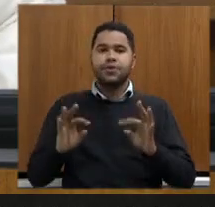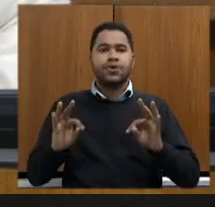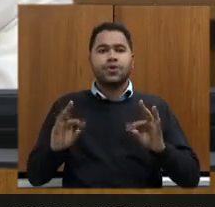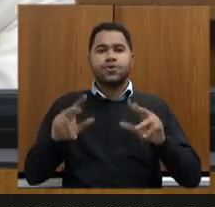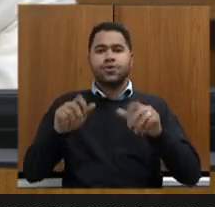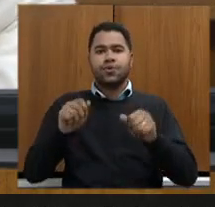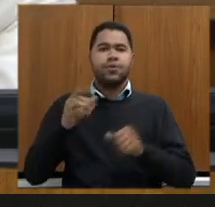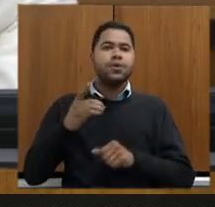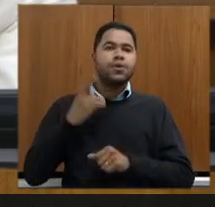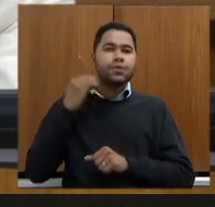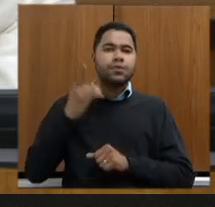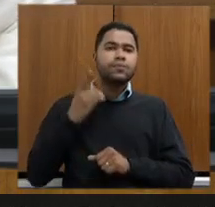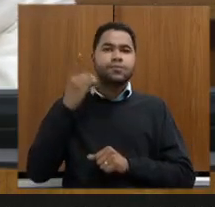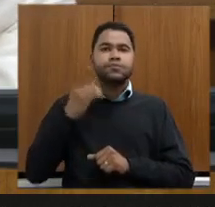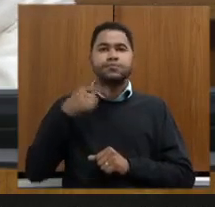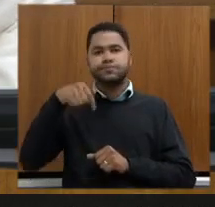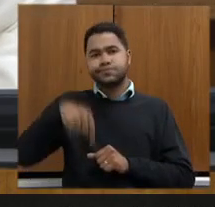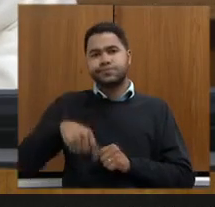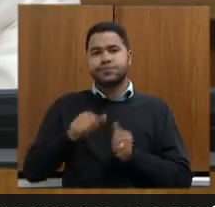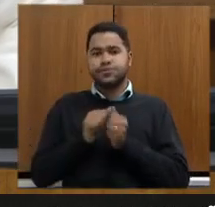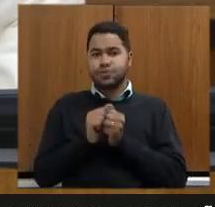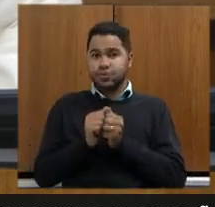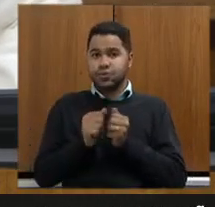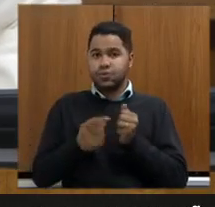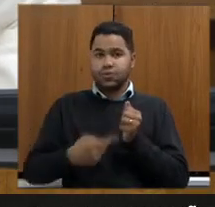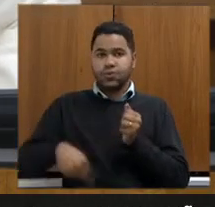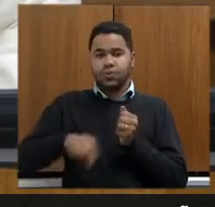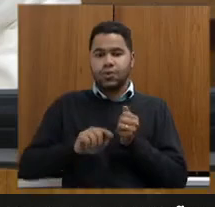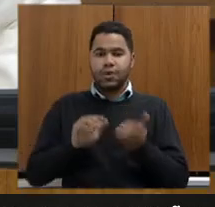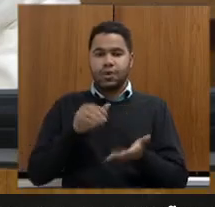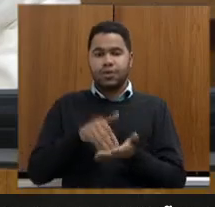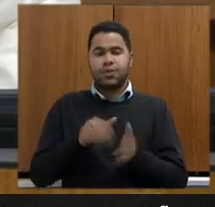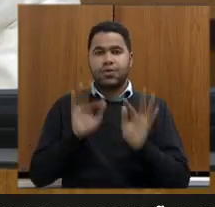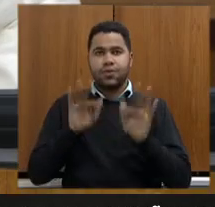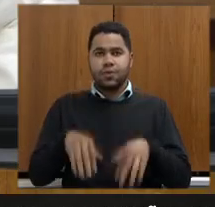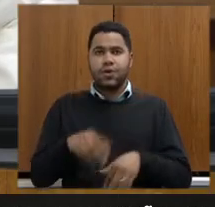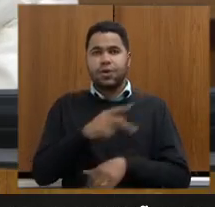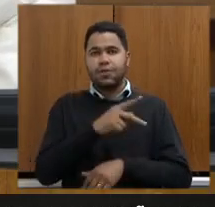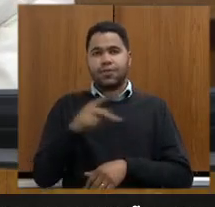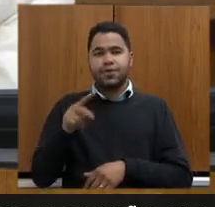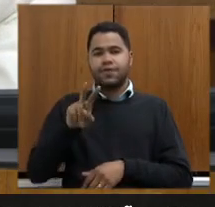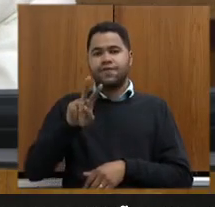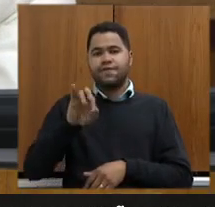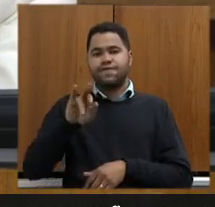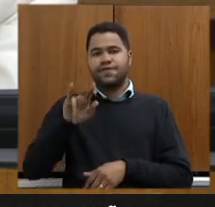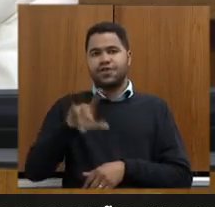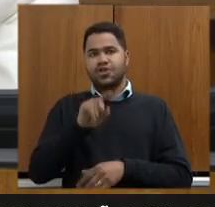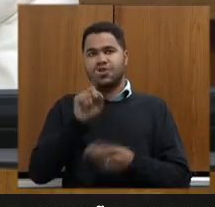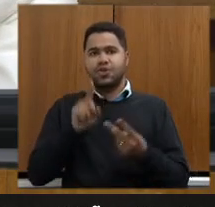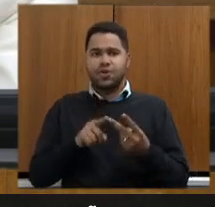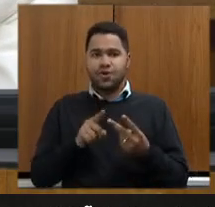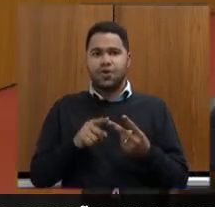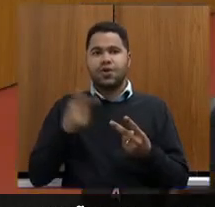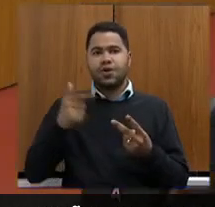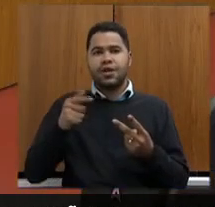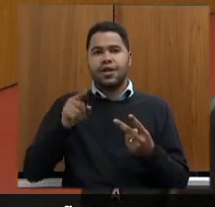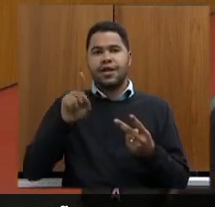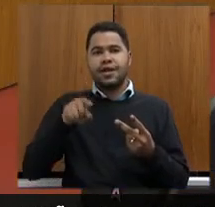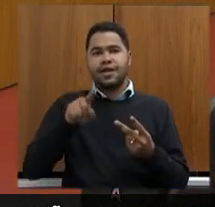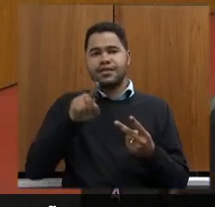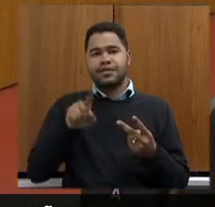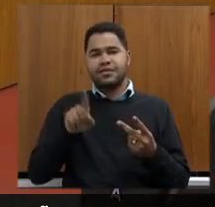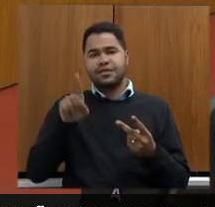todos os deputados que ficaram aqui conosco até o final Presidente Virgílio Guimarães Nosso vice-líderes é